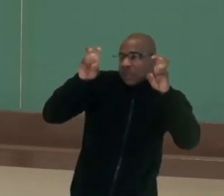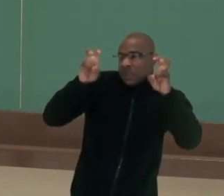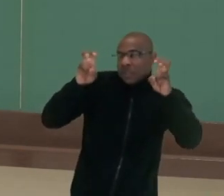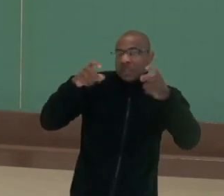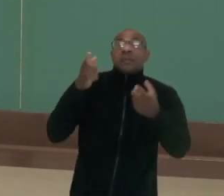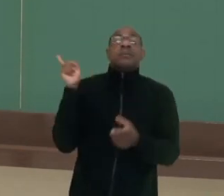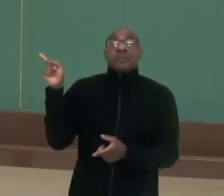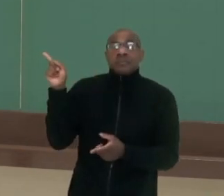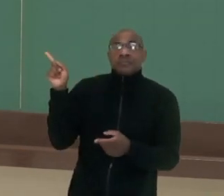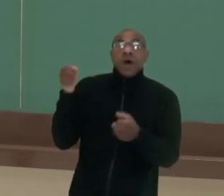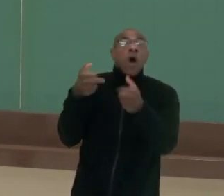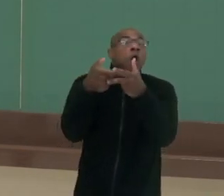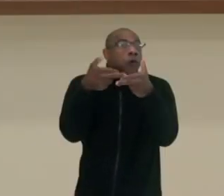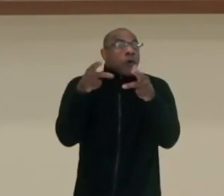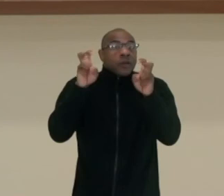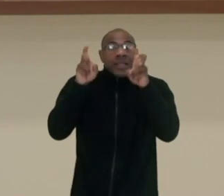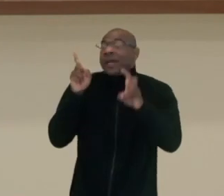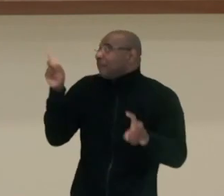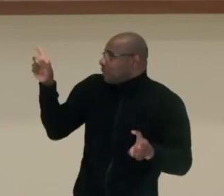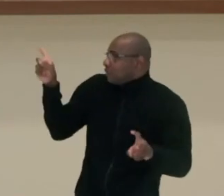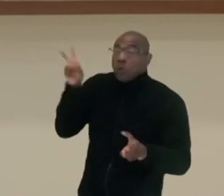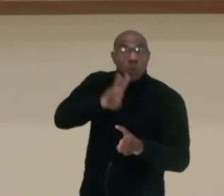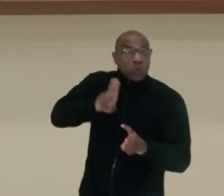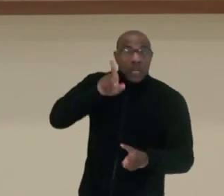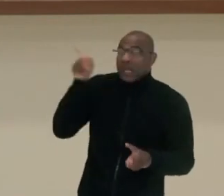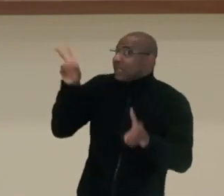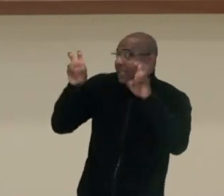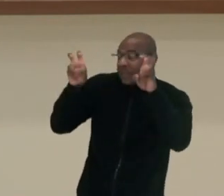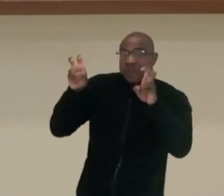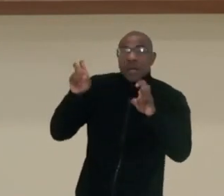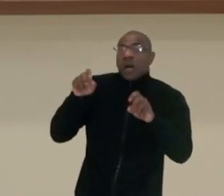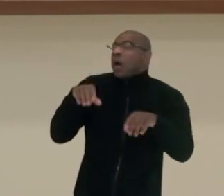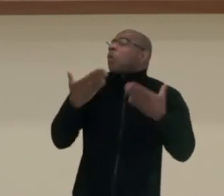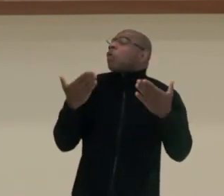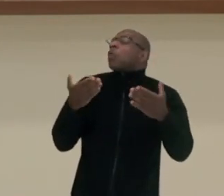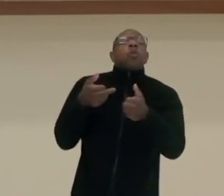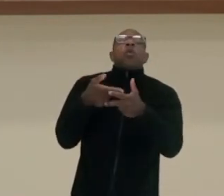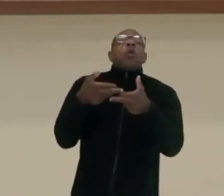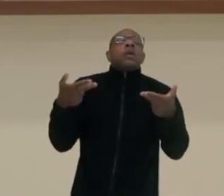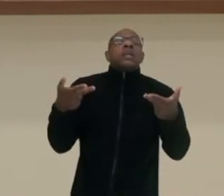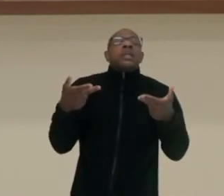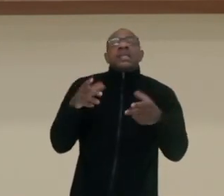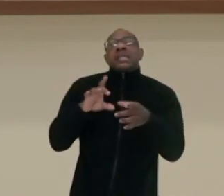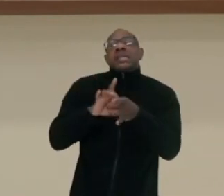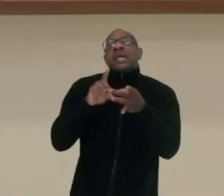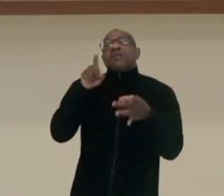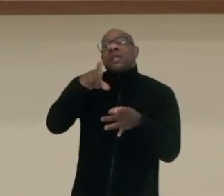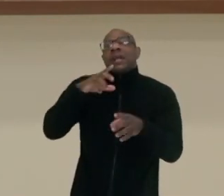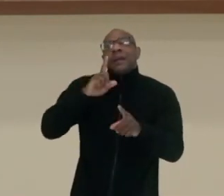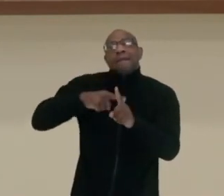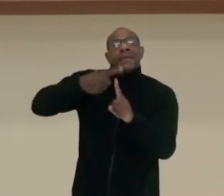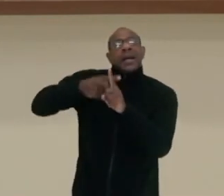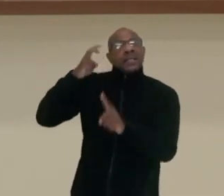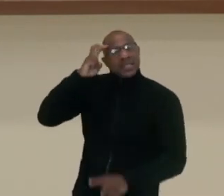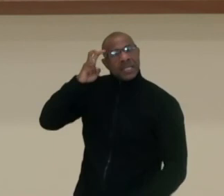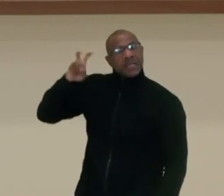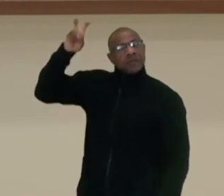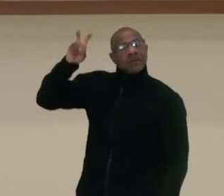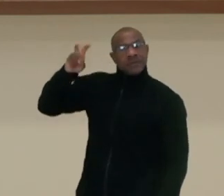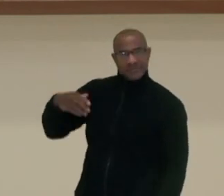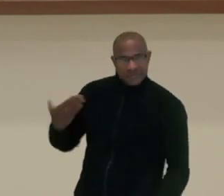inteligente. Você pensou bem quais são essas coisas que te deixam mais inteligente? A partir